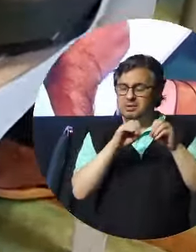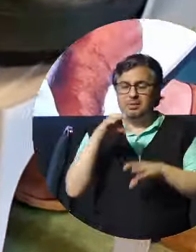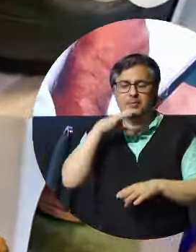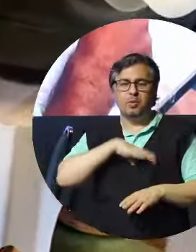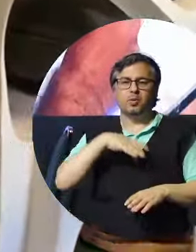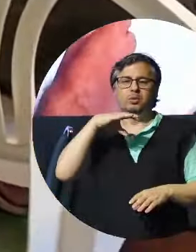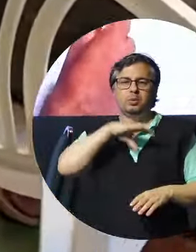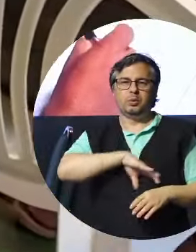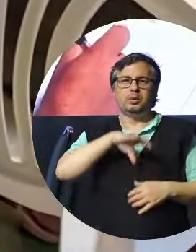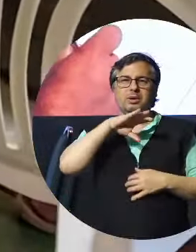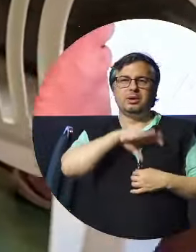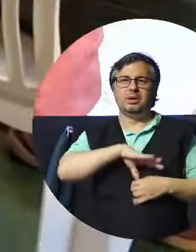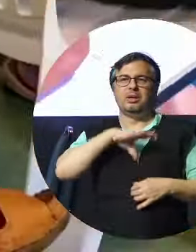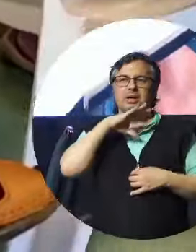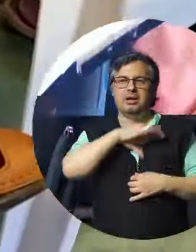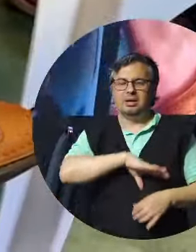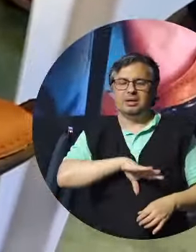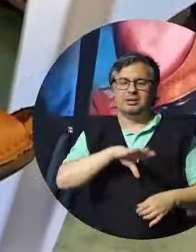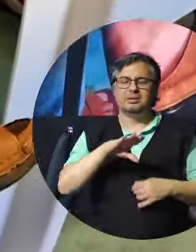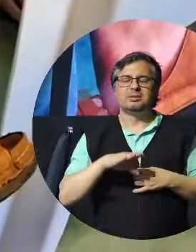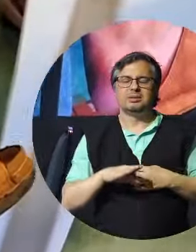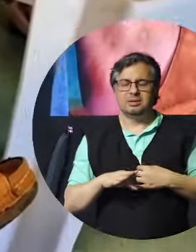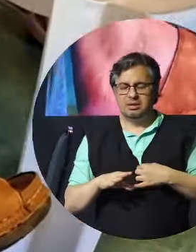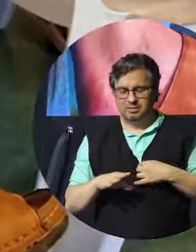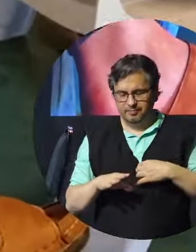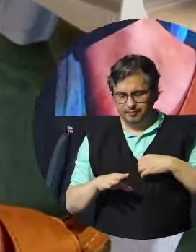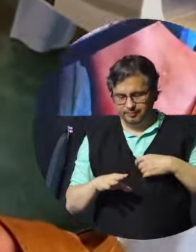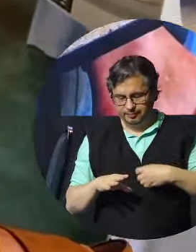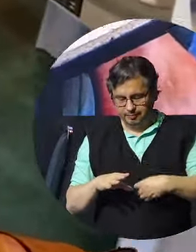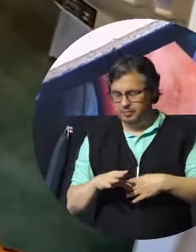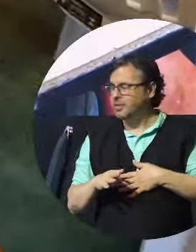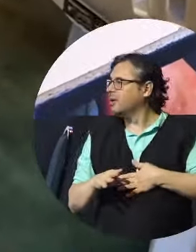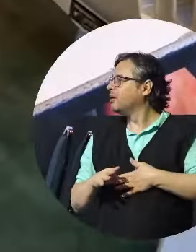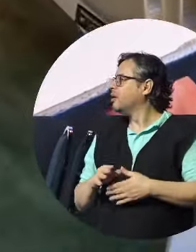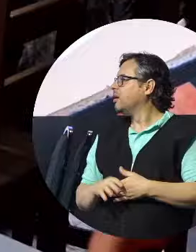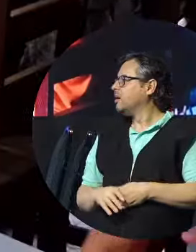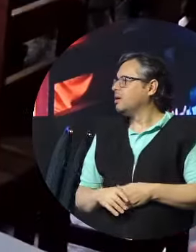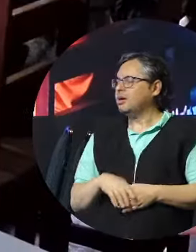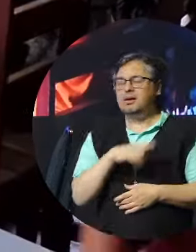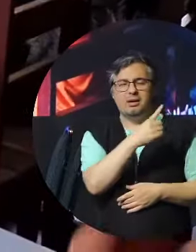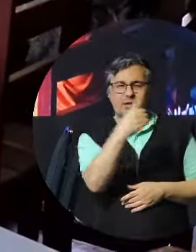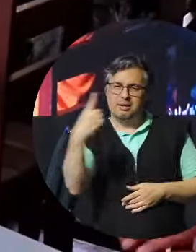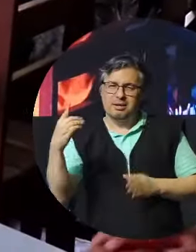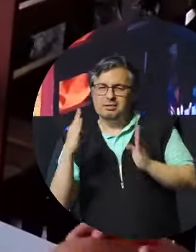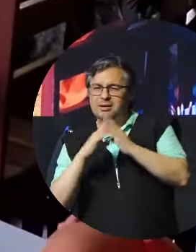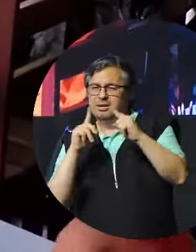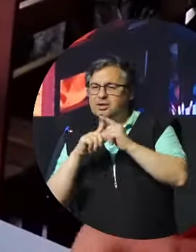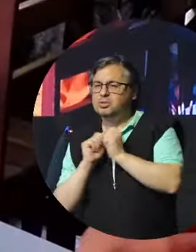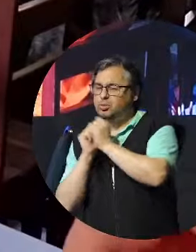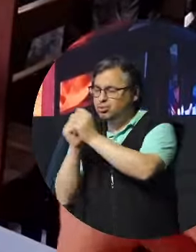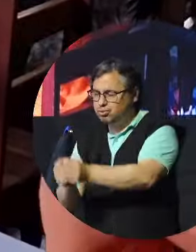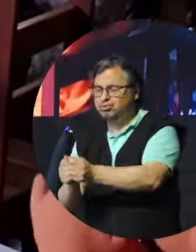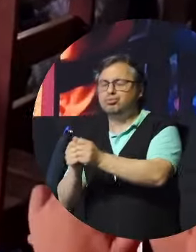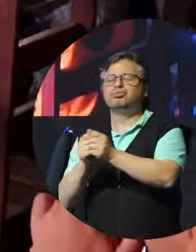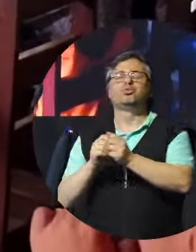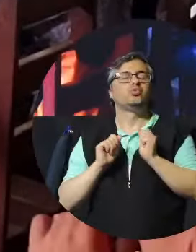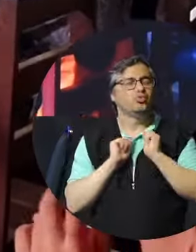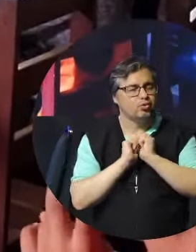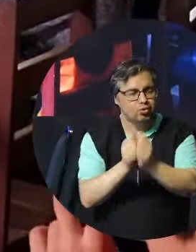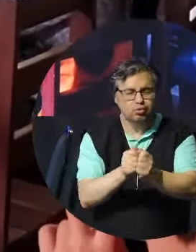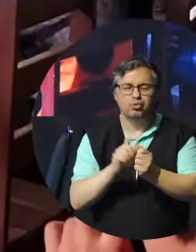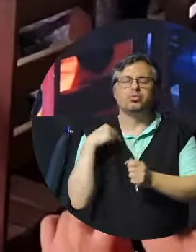E a gente louva a Deus, cada igreja que está conosco nesse desafio. Juntos nós podemos